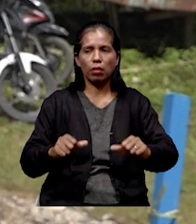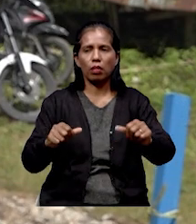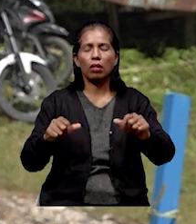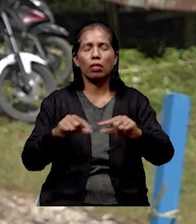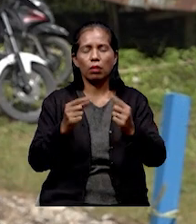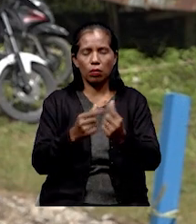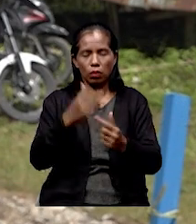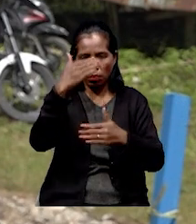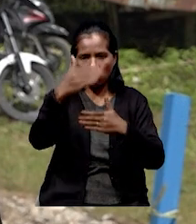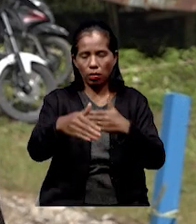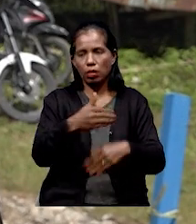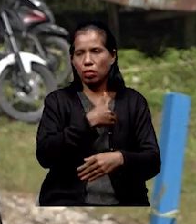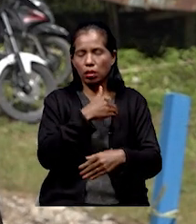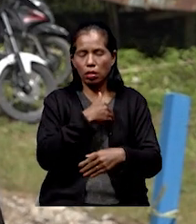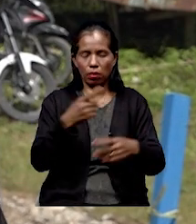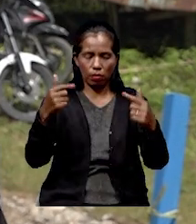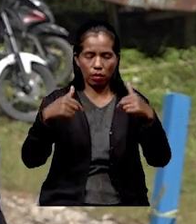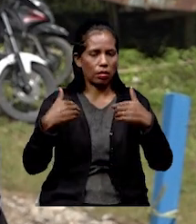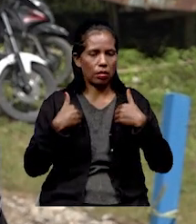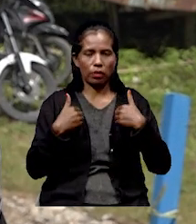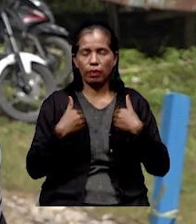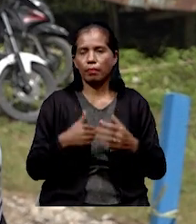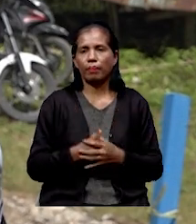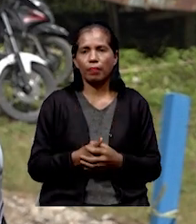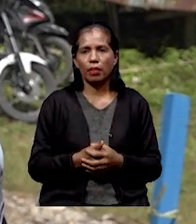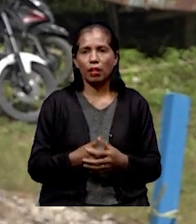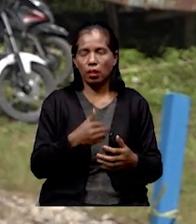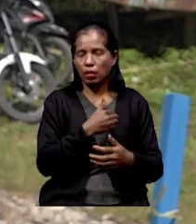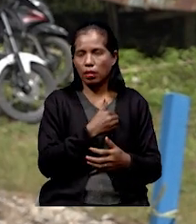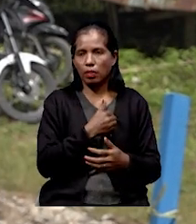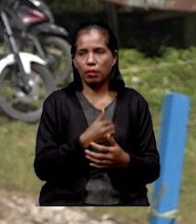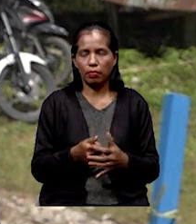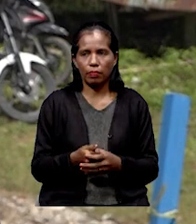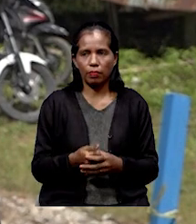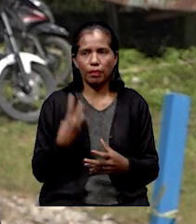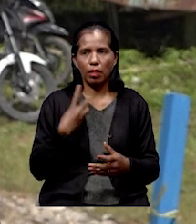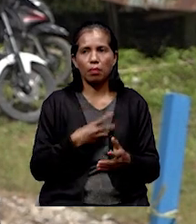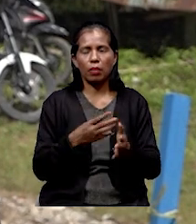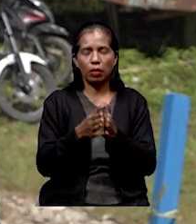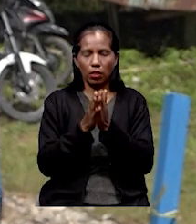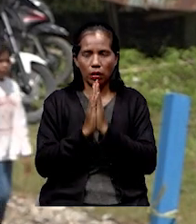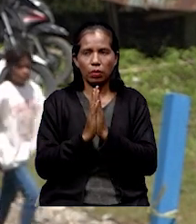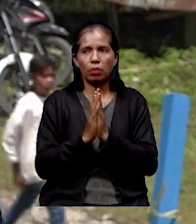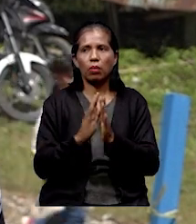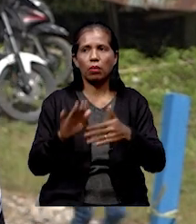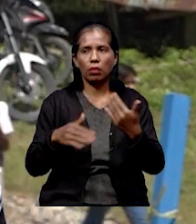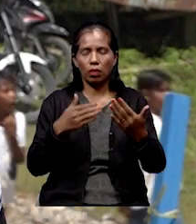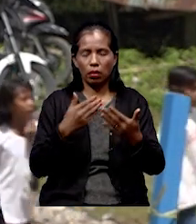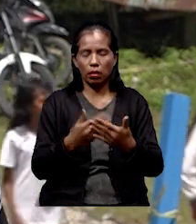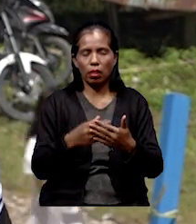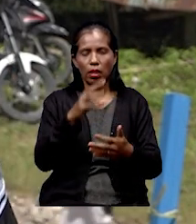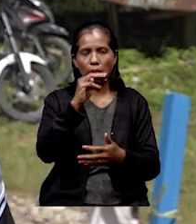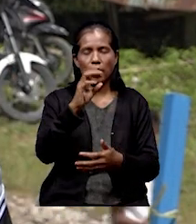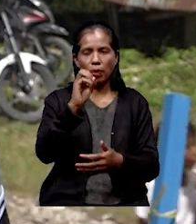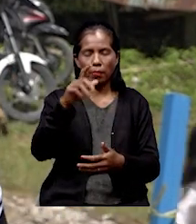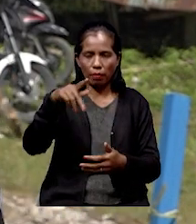irmã, se dá o agora se dá a informação do meu claro. Ami husu ba parte kompetenti lili obras publika atau